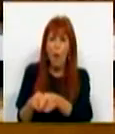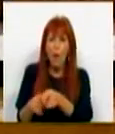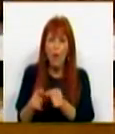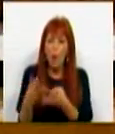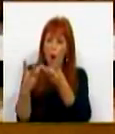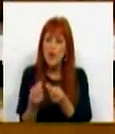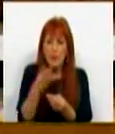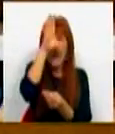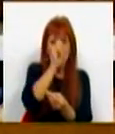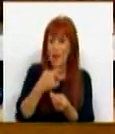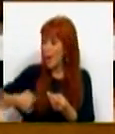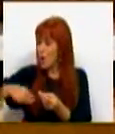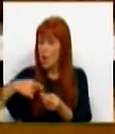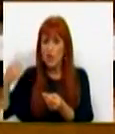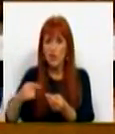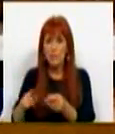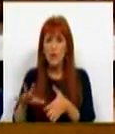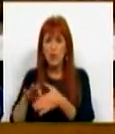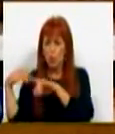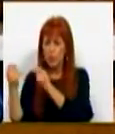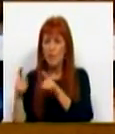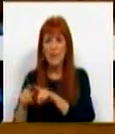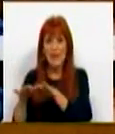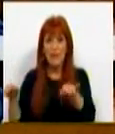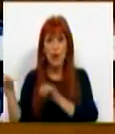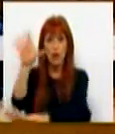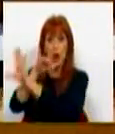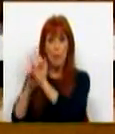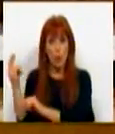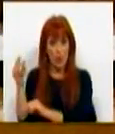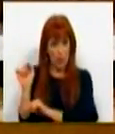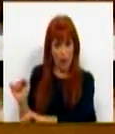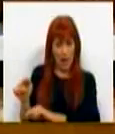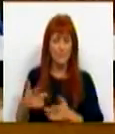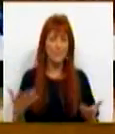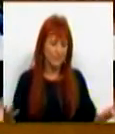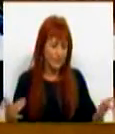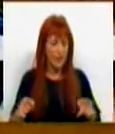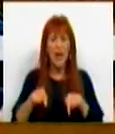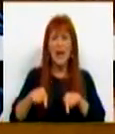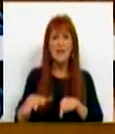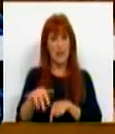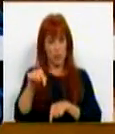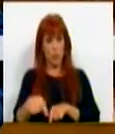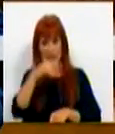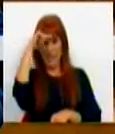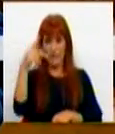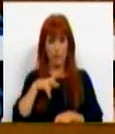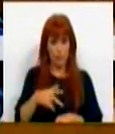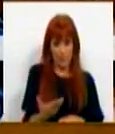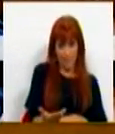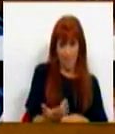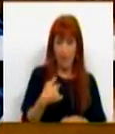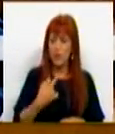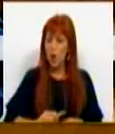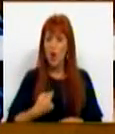ao Orçamento de Estado, nós tenhamos um debate a nível da União Europeia. Ora bem, portanto, nesta situação difícil do país, o